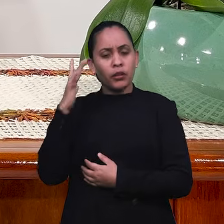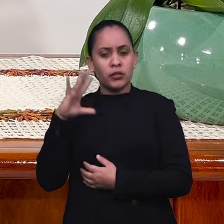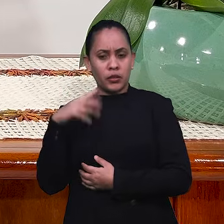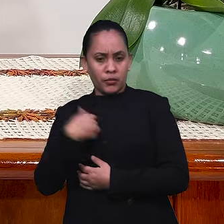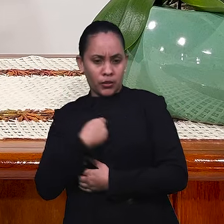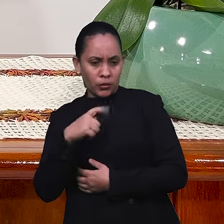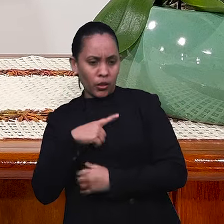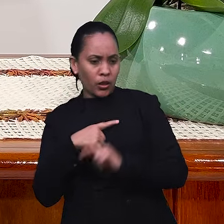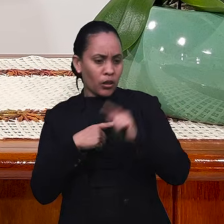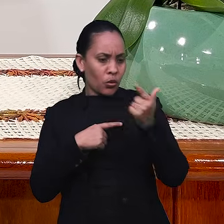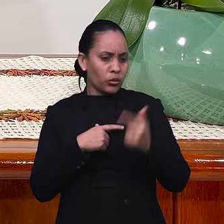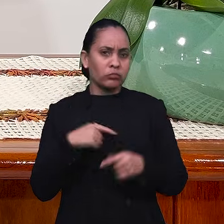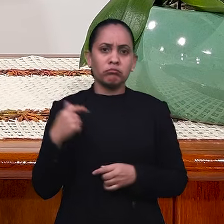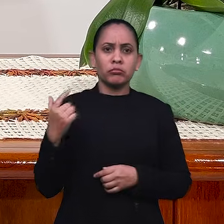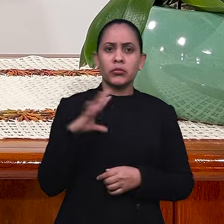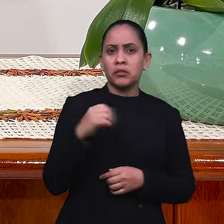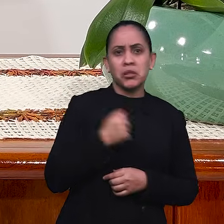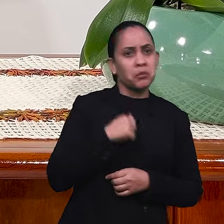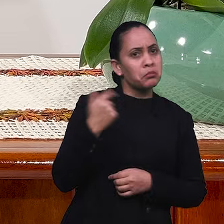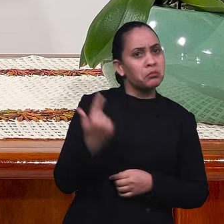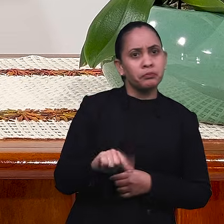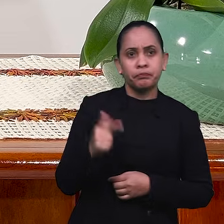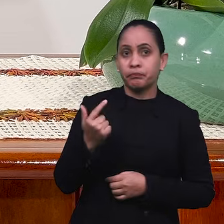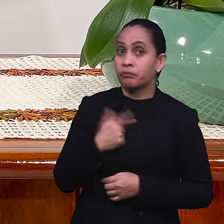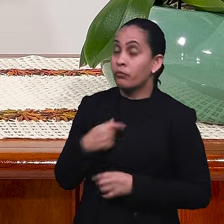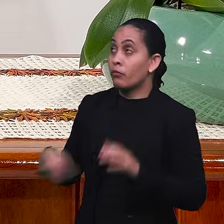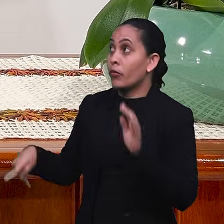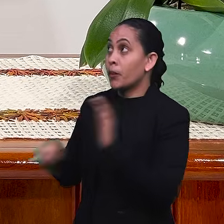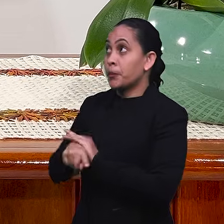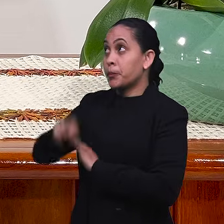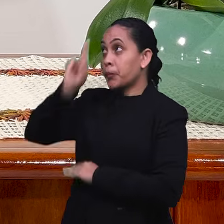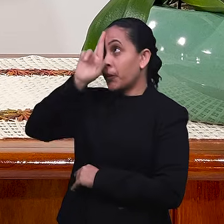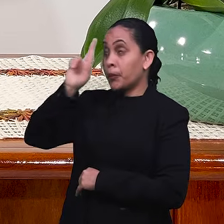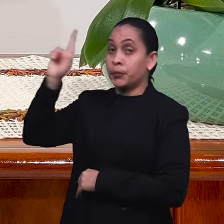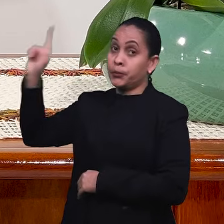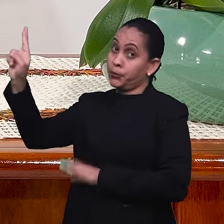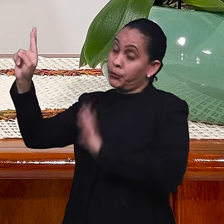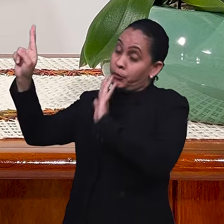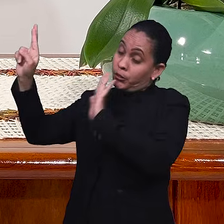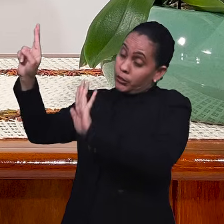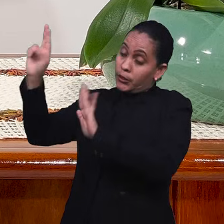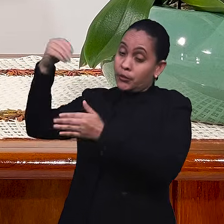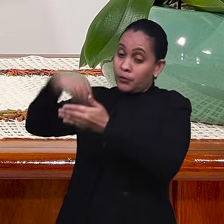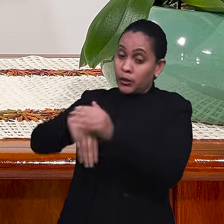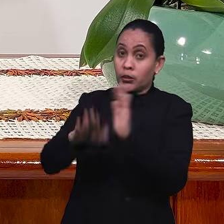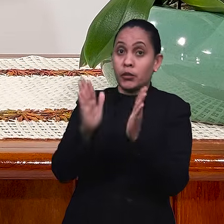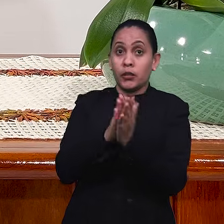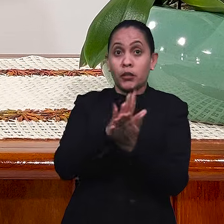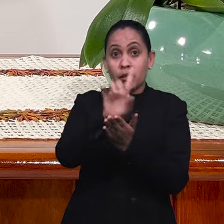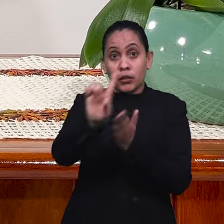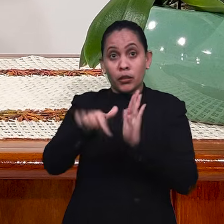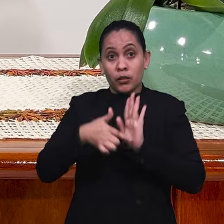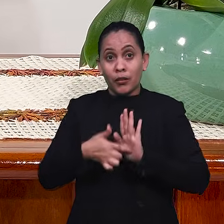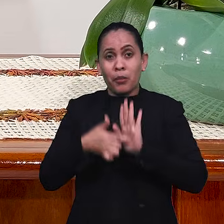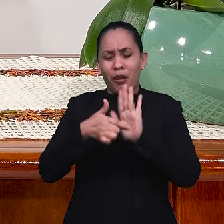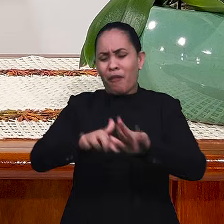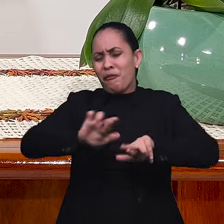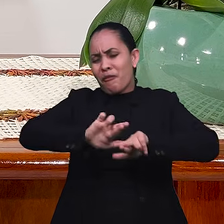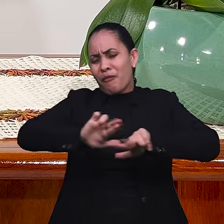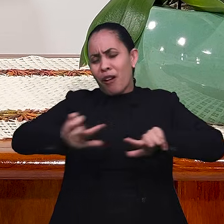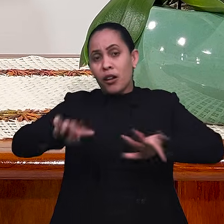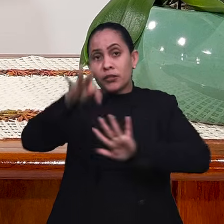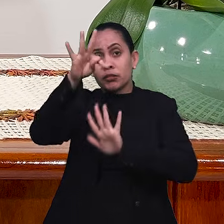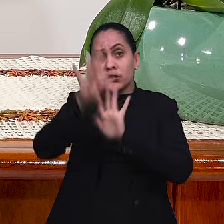e a outra não foi alcançada. Isso é um ato da soberania de Deus. Os irmãos vão encontrar isso na palavra em vários textos.